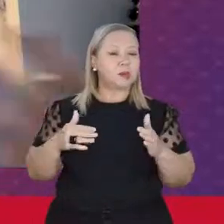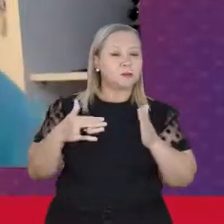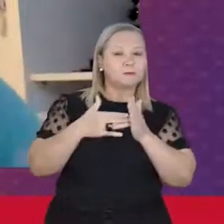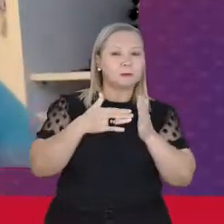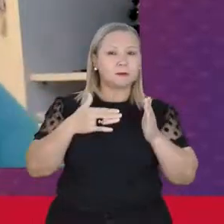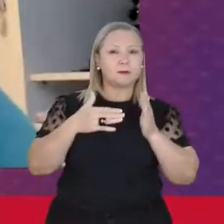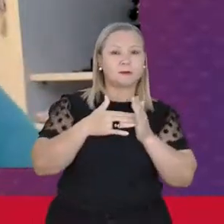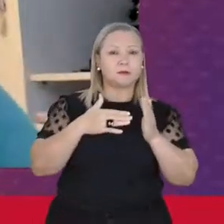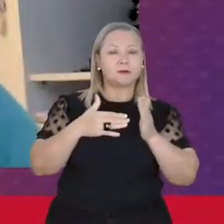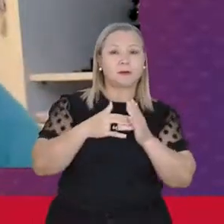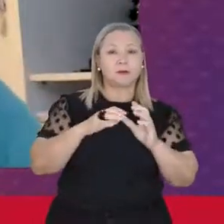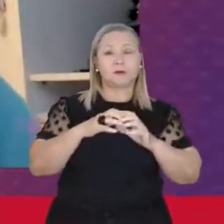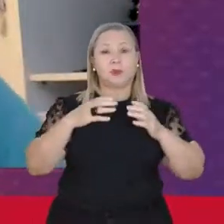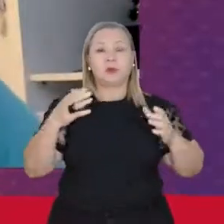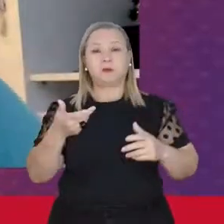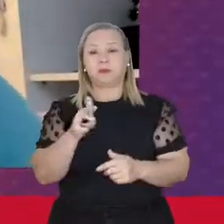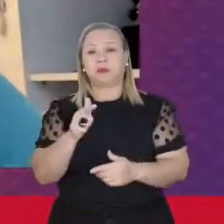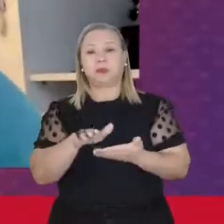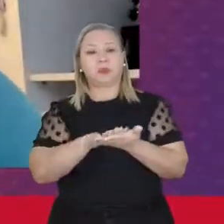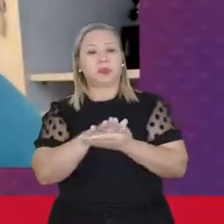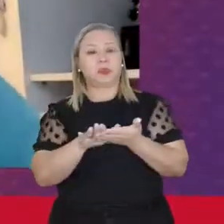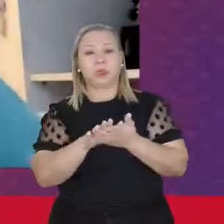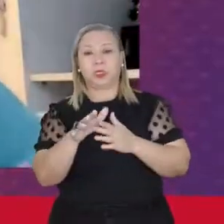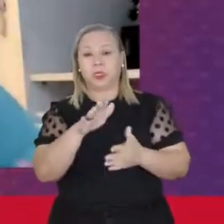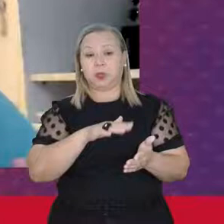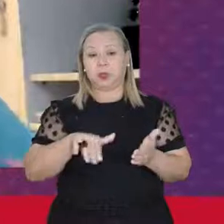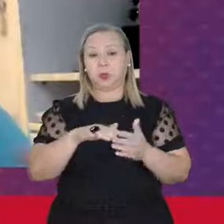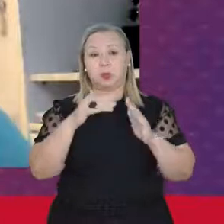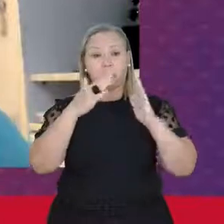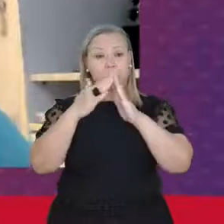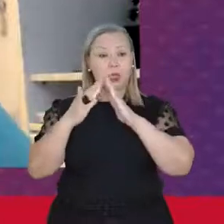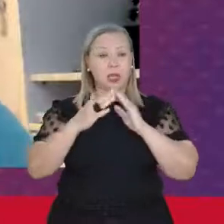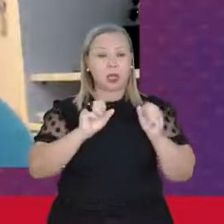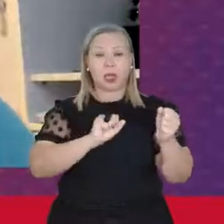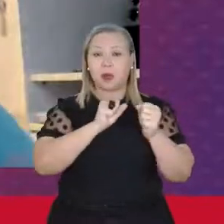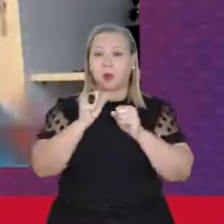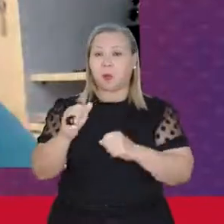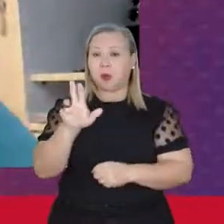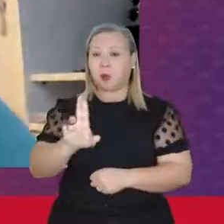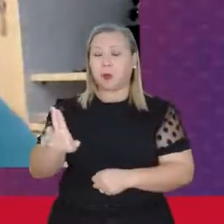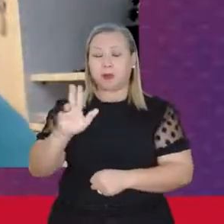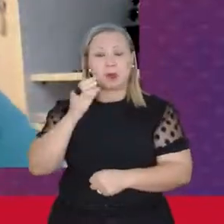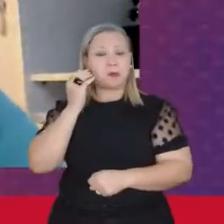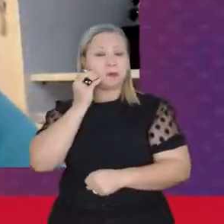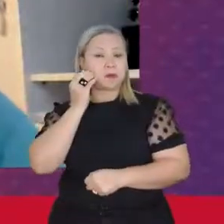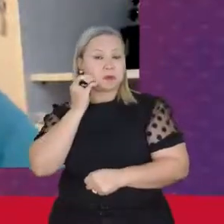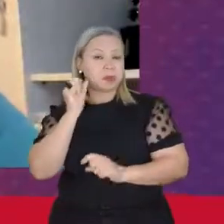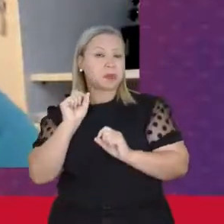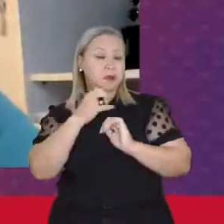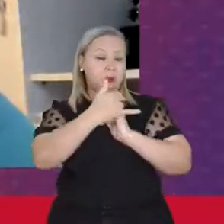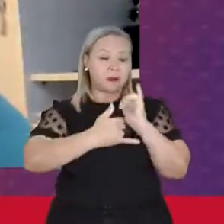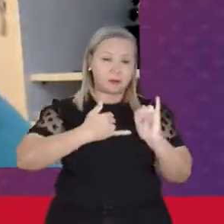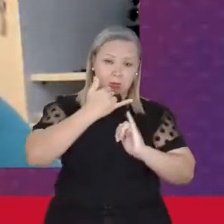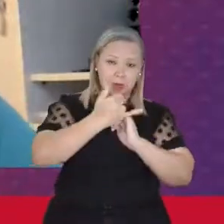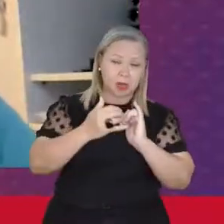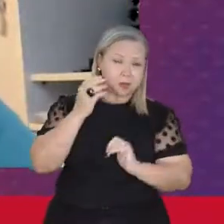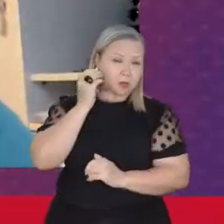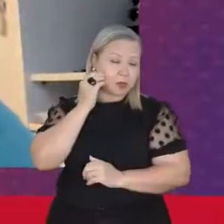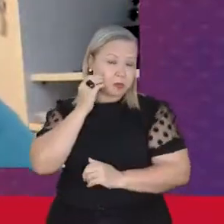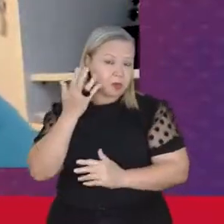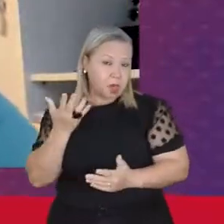nem tudo, né, e nem todos da casa podem utilizar, né, com